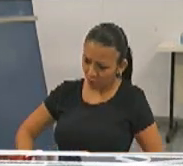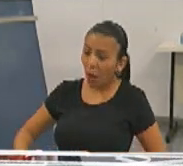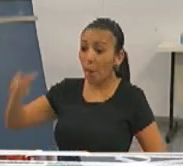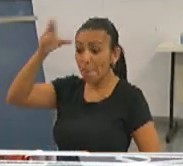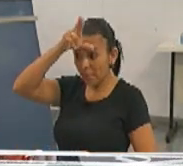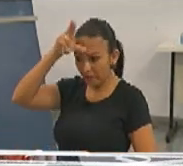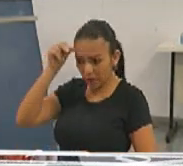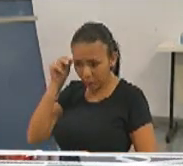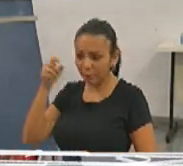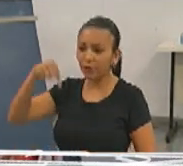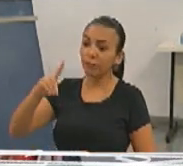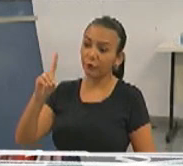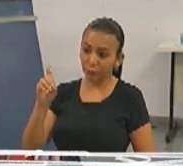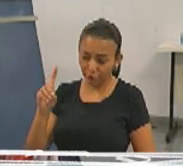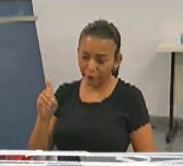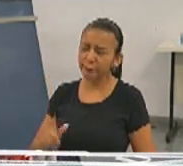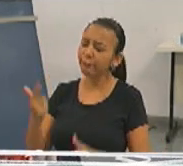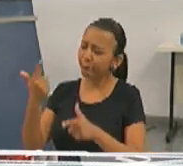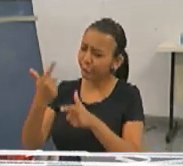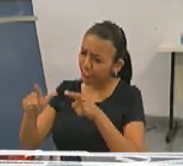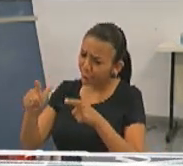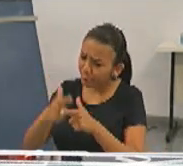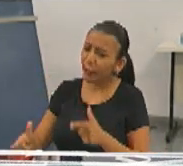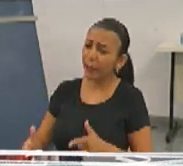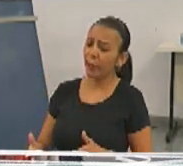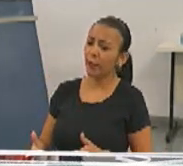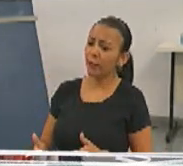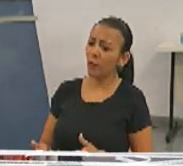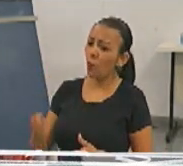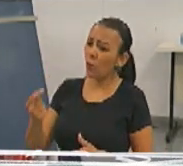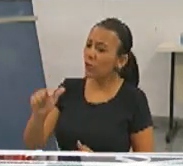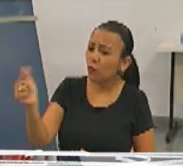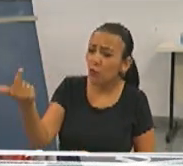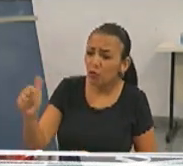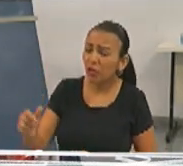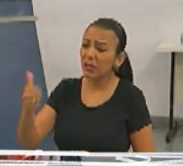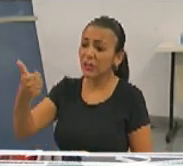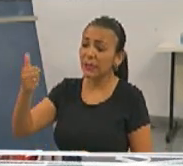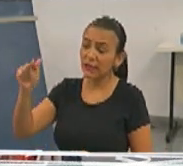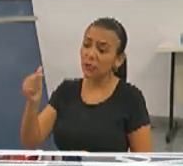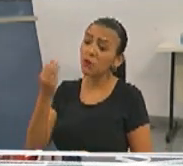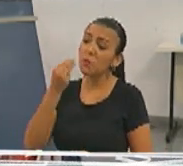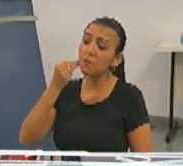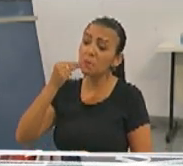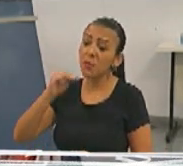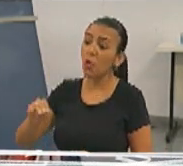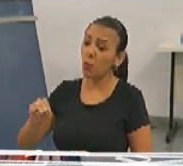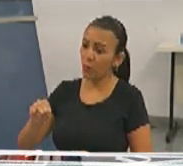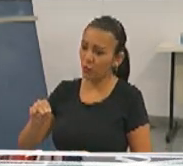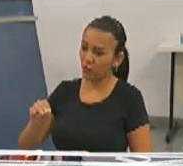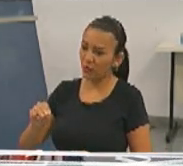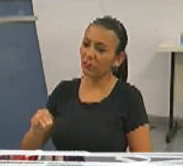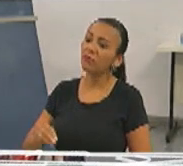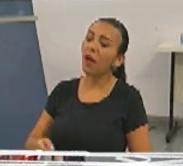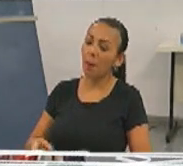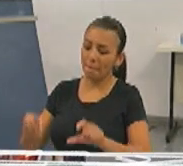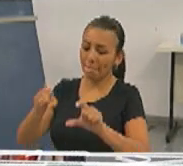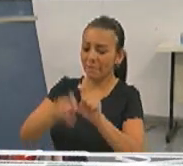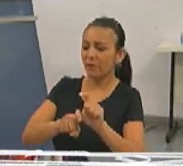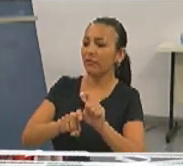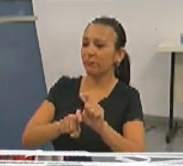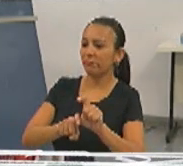de Dourados, deficiente, quase que inexistente, com 17 milhões de dívida. Necessário um